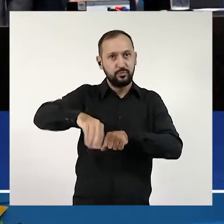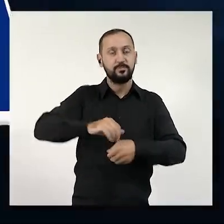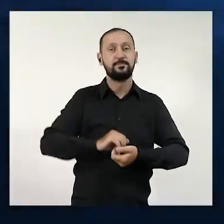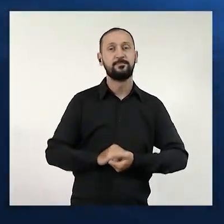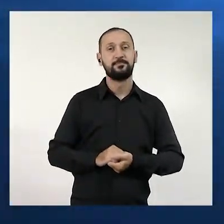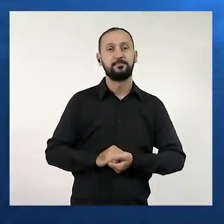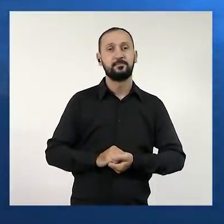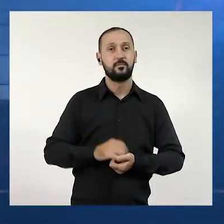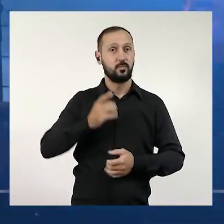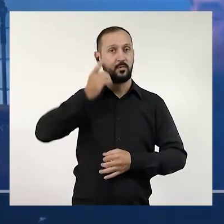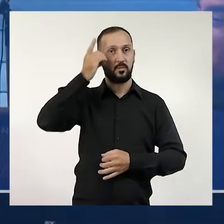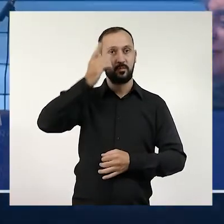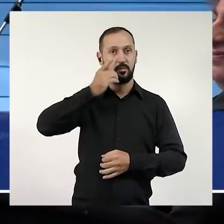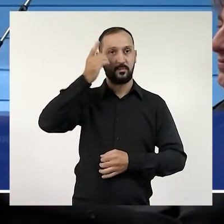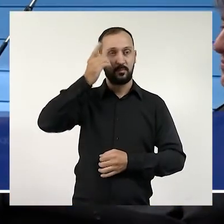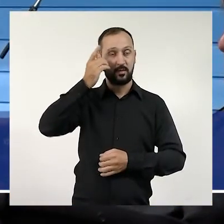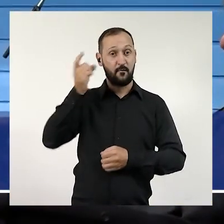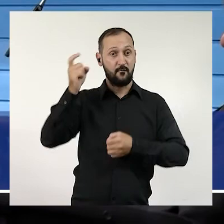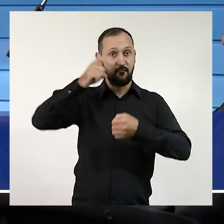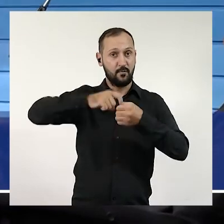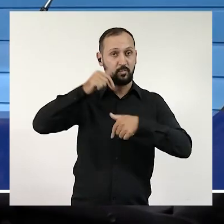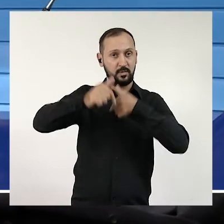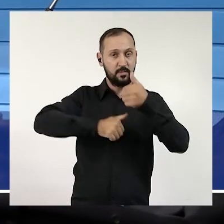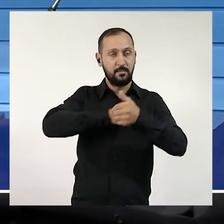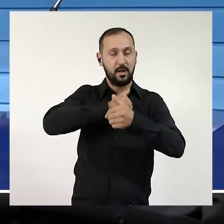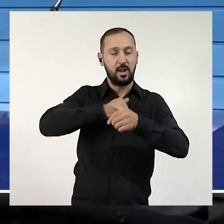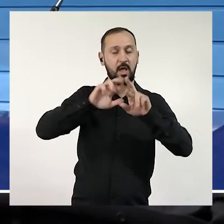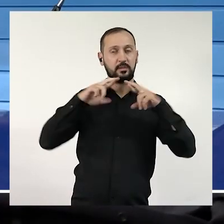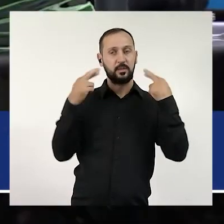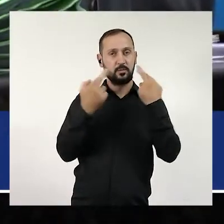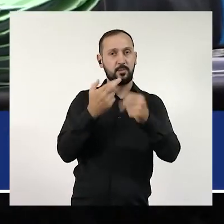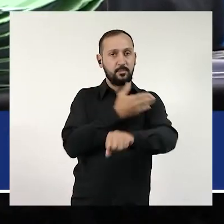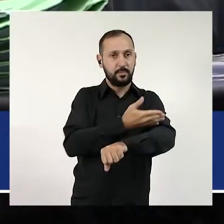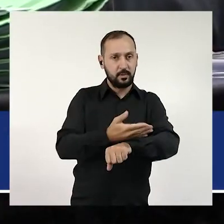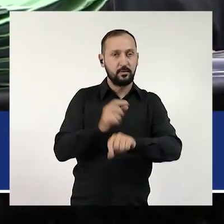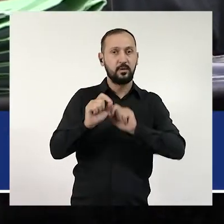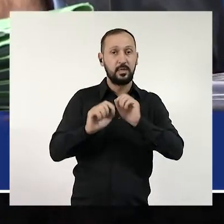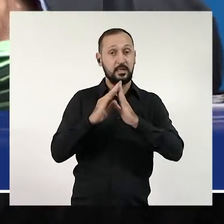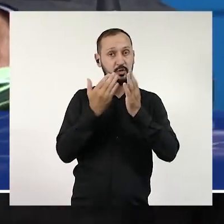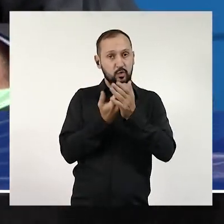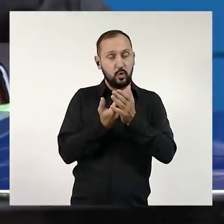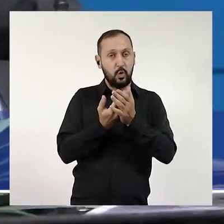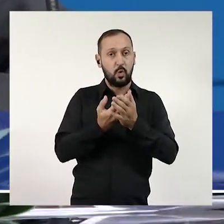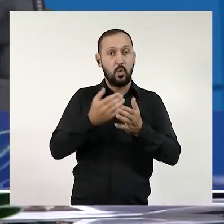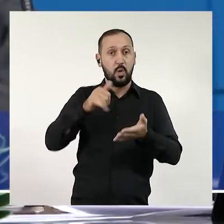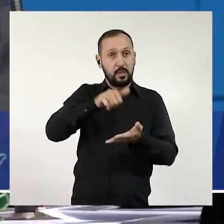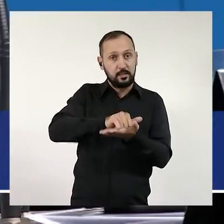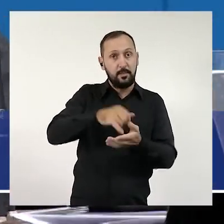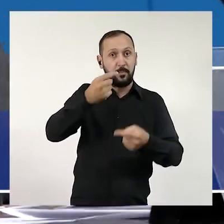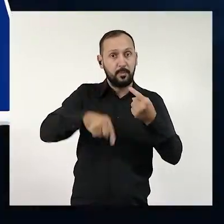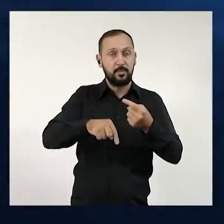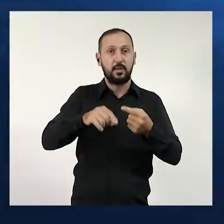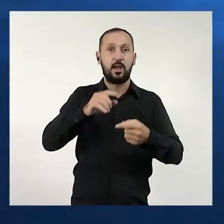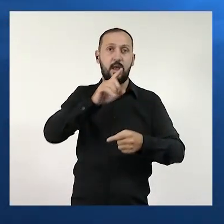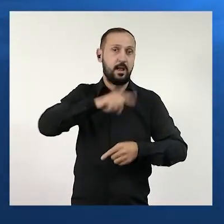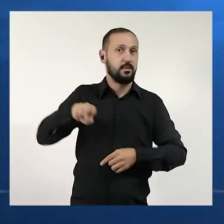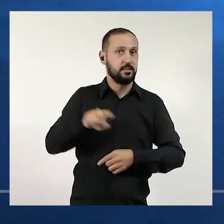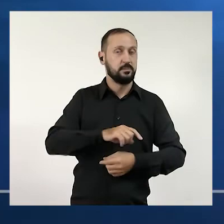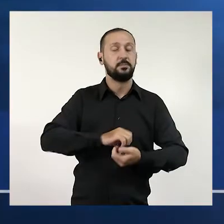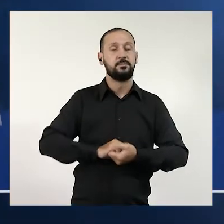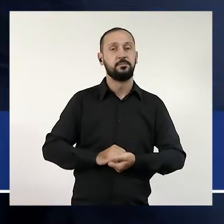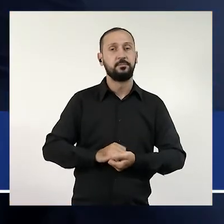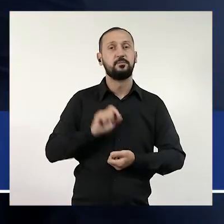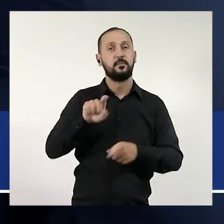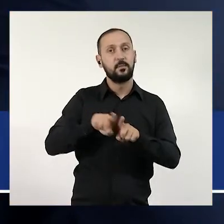Sul. Deputados já retomam sessões e proibição a celulares em escolas é derrubada. E